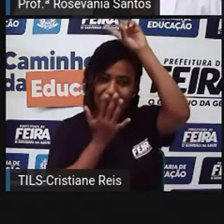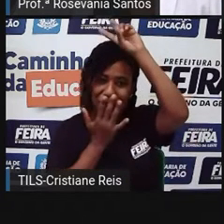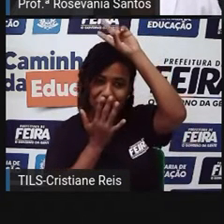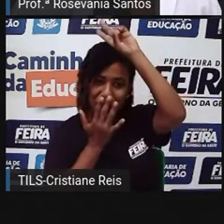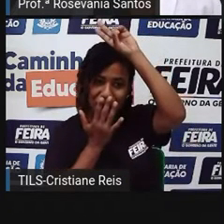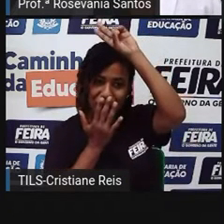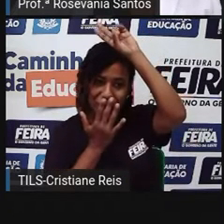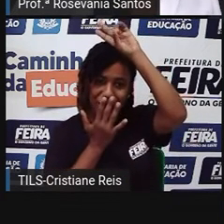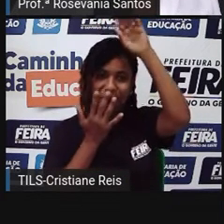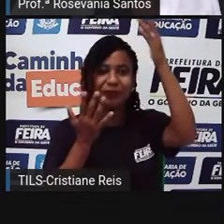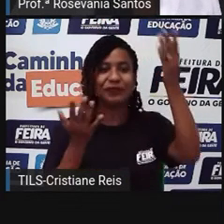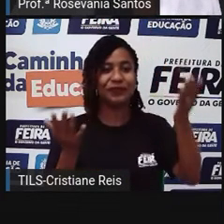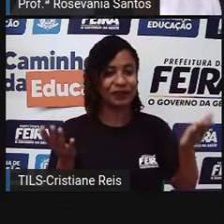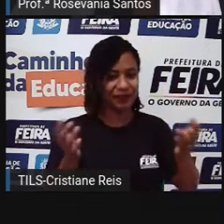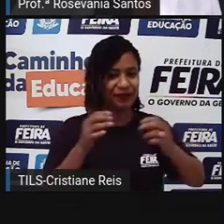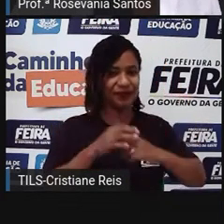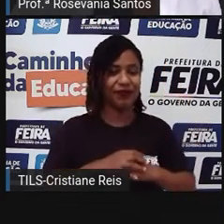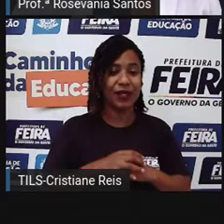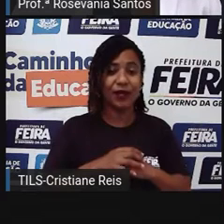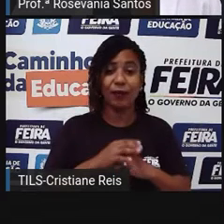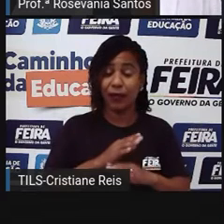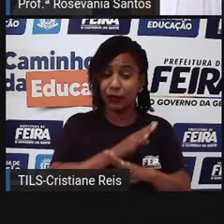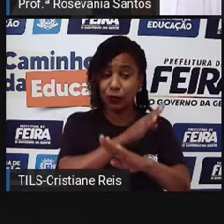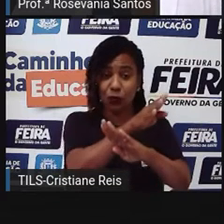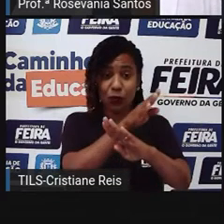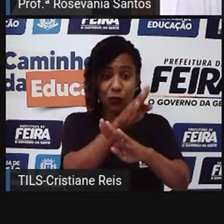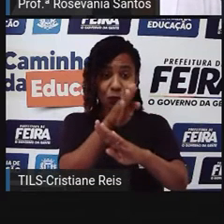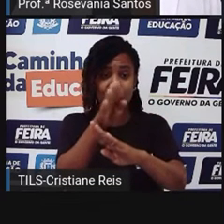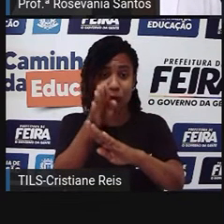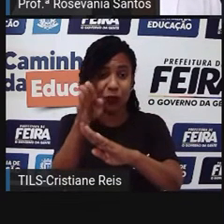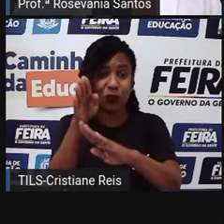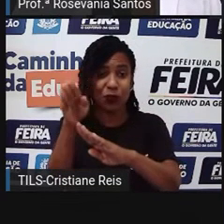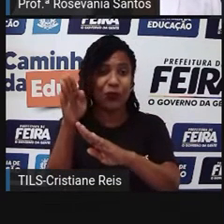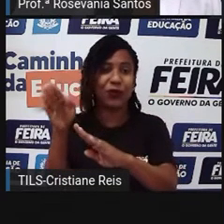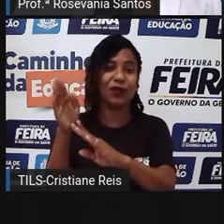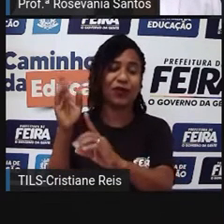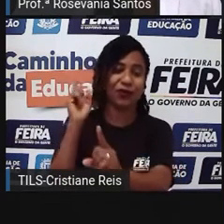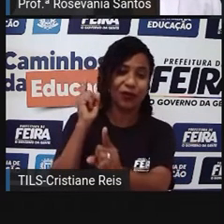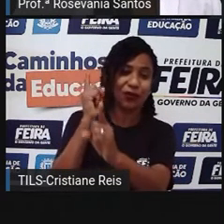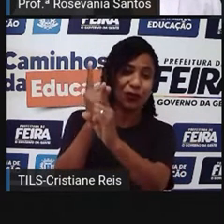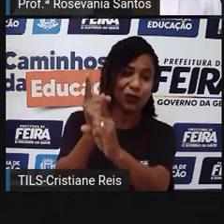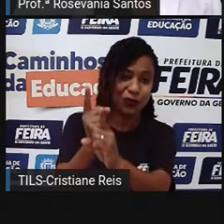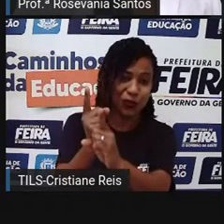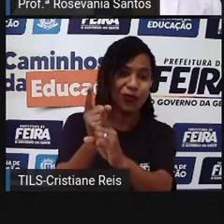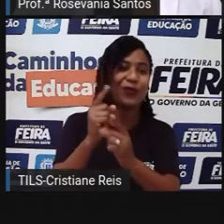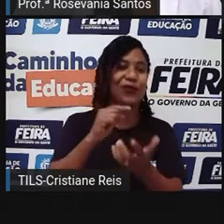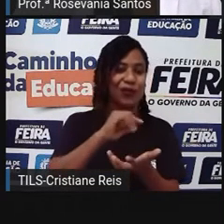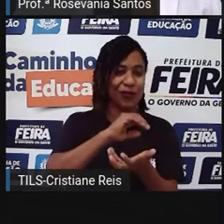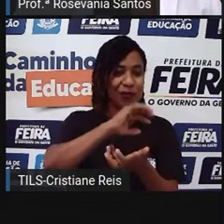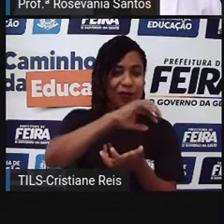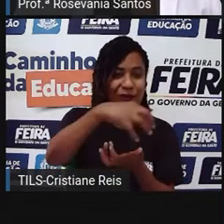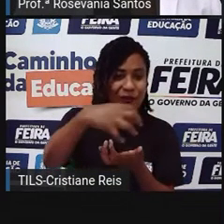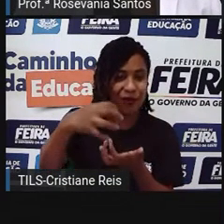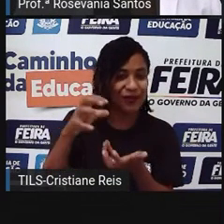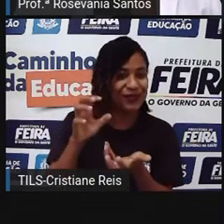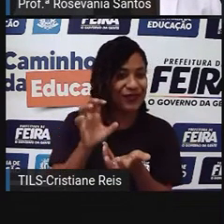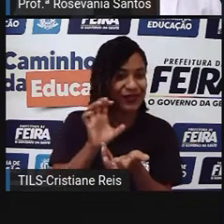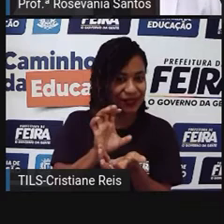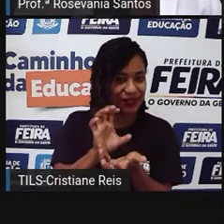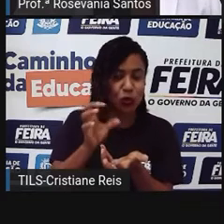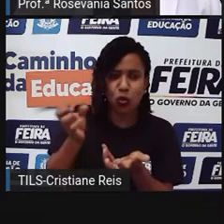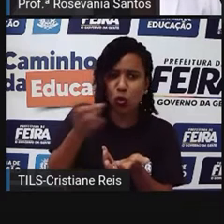fazer isso, mas ainda assim atravessamos o oceano, descobrimos um continente novo, depois continuando o processo